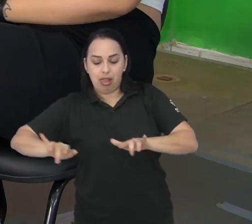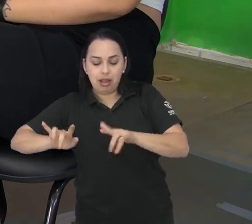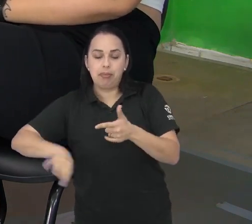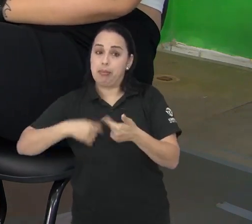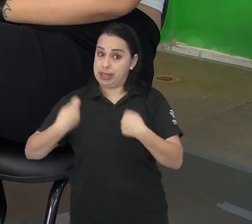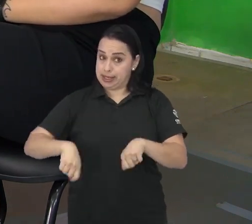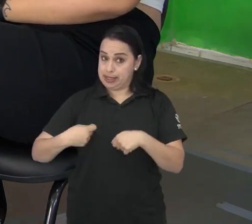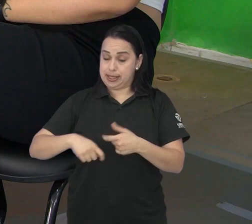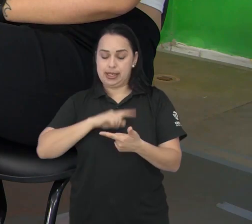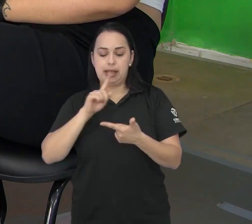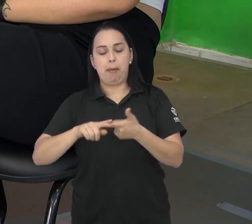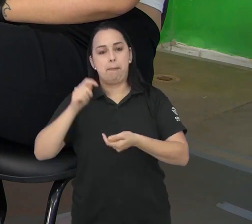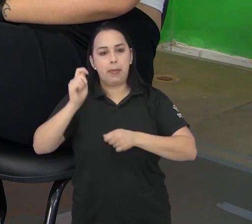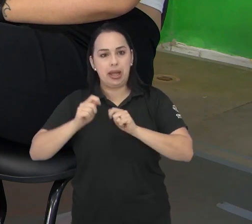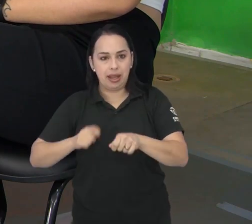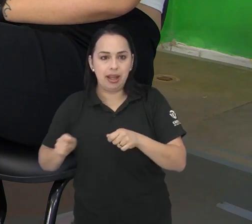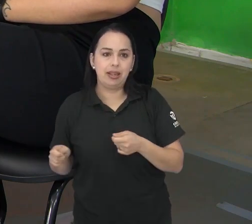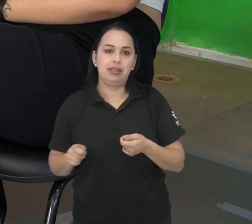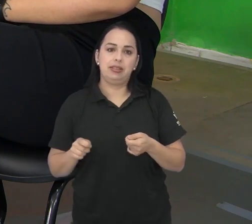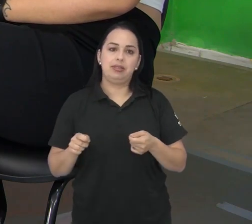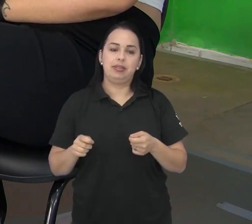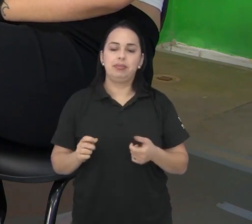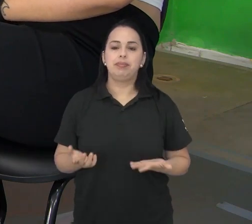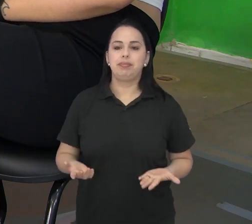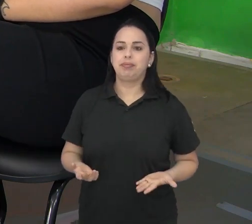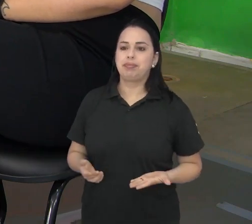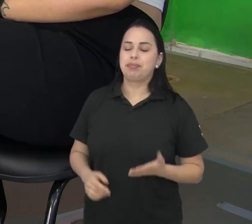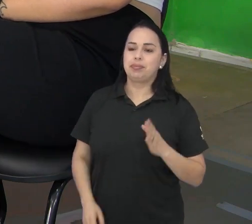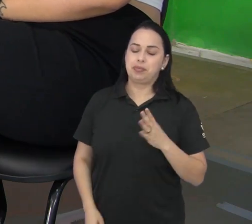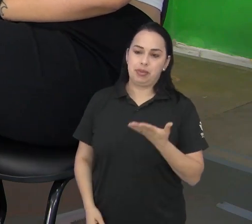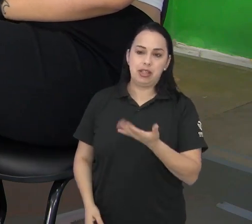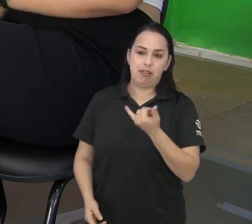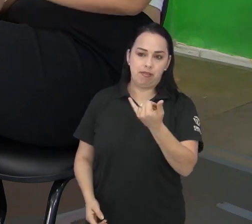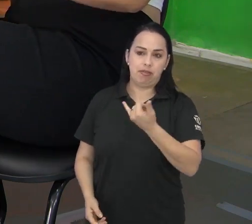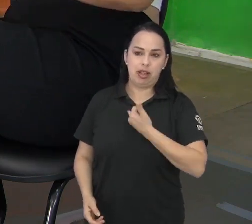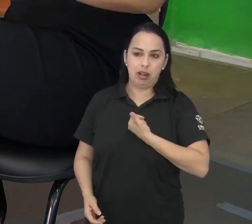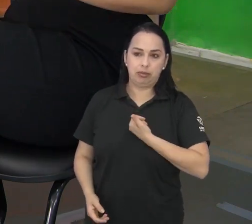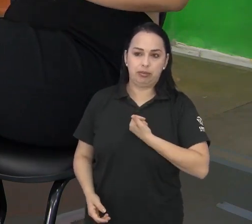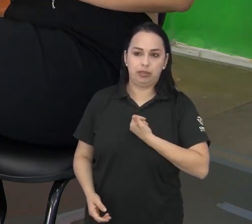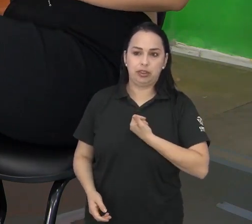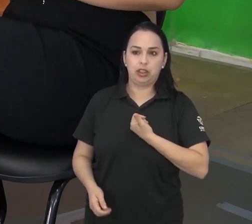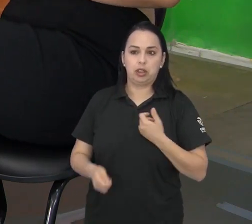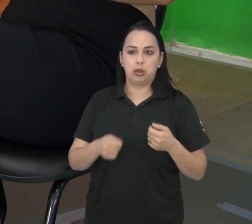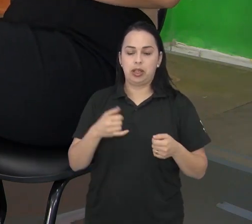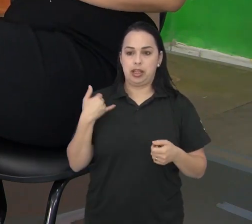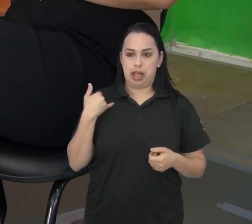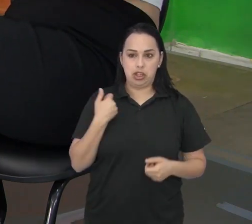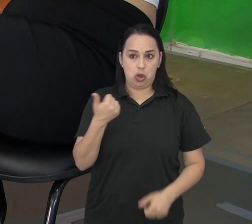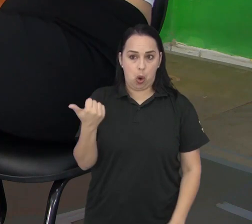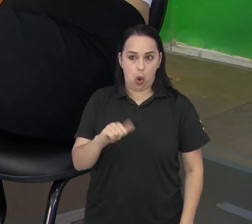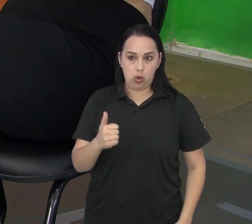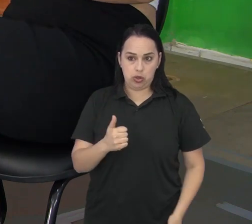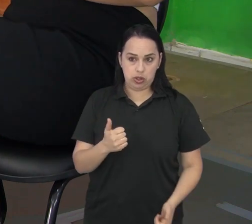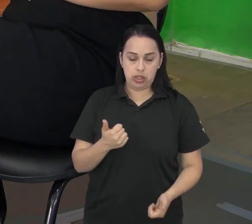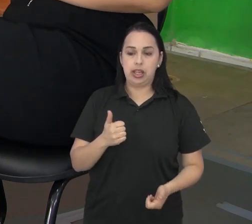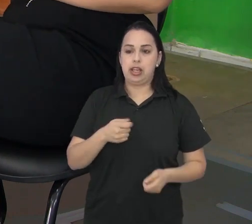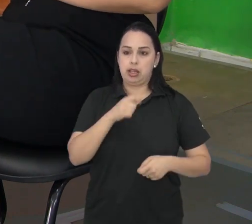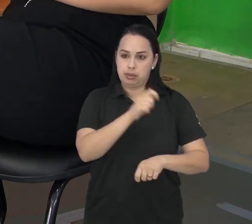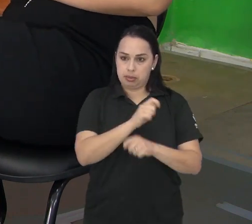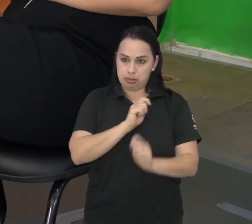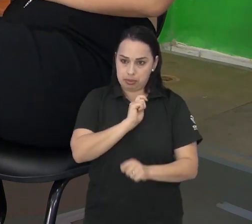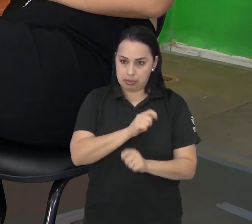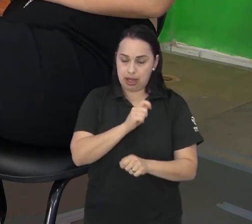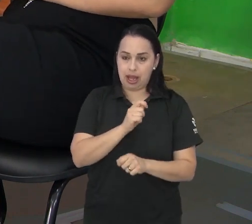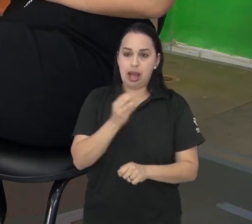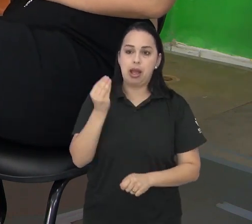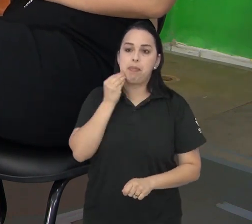tocar tímpanos, bateria e assim vai. Aí você falou que começou então a tocar bateria com uns 11 anos e